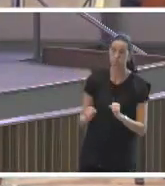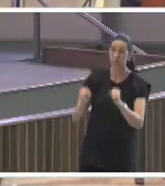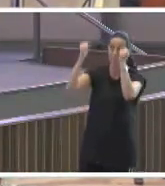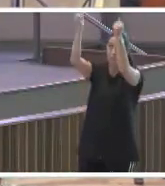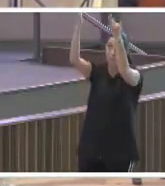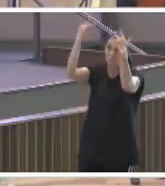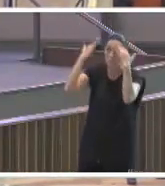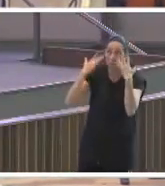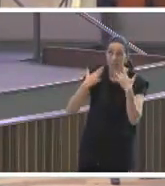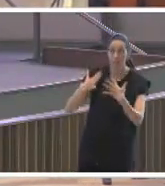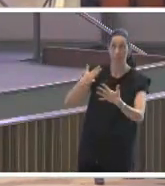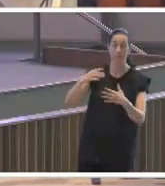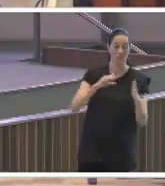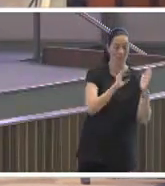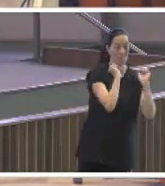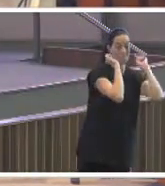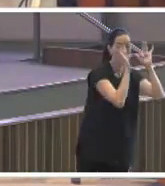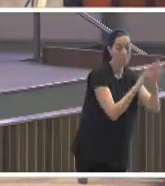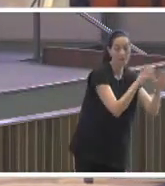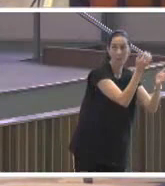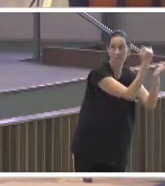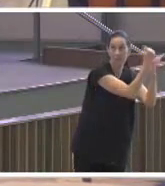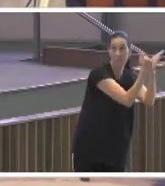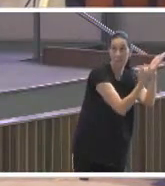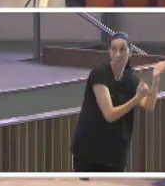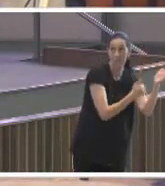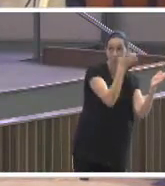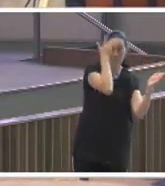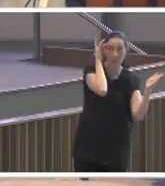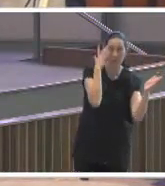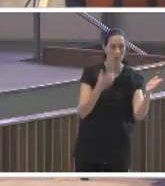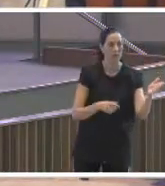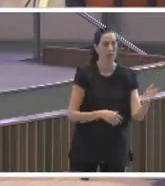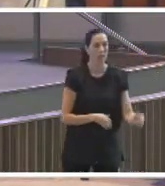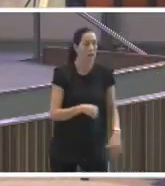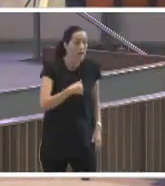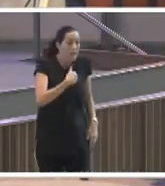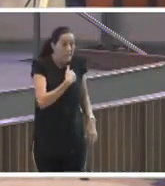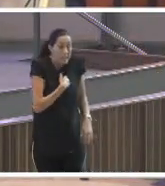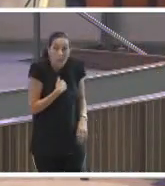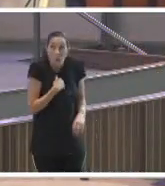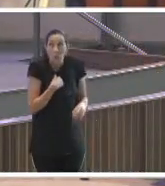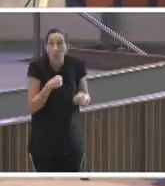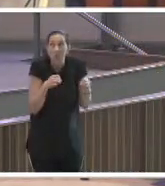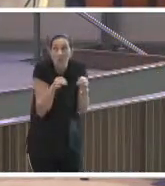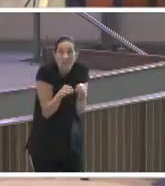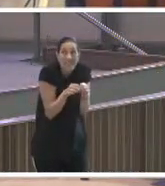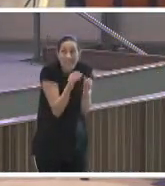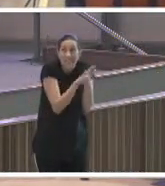bênção do Senhor sobre essas vidas. Se você não pode fazer mais nada, ore.